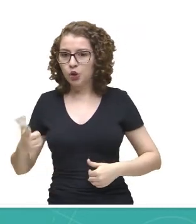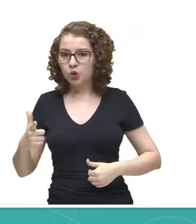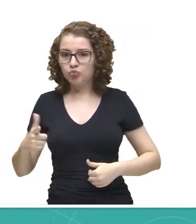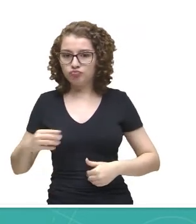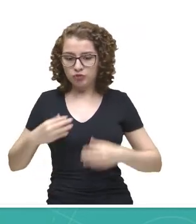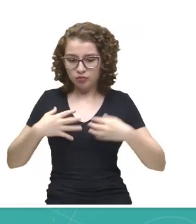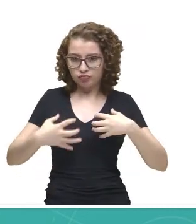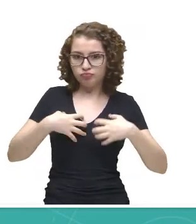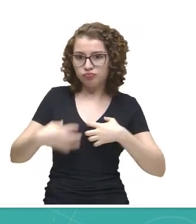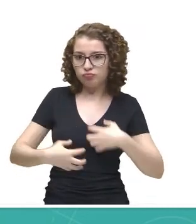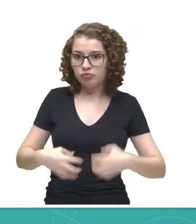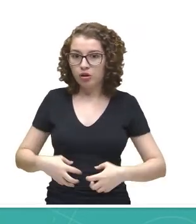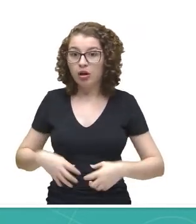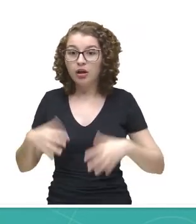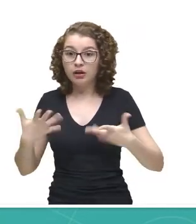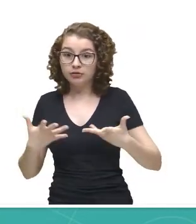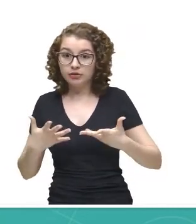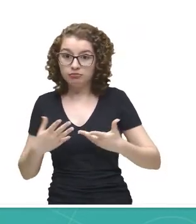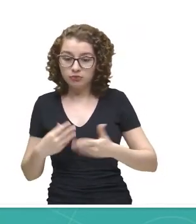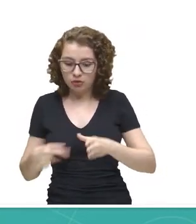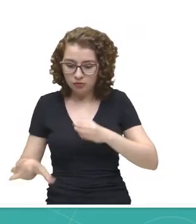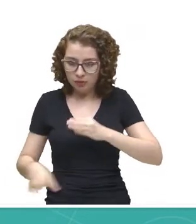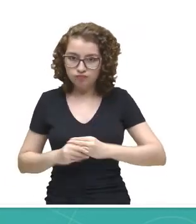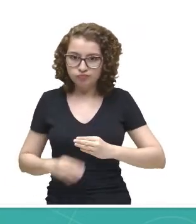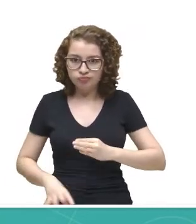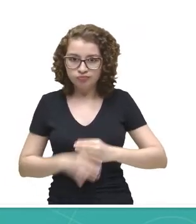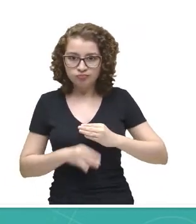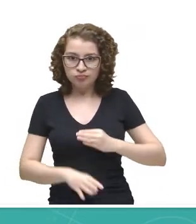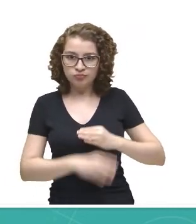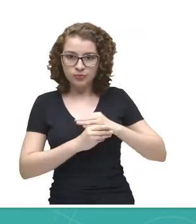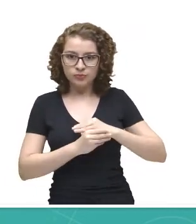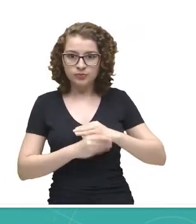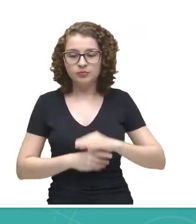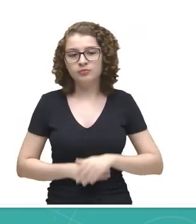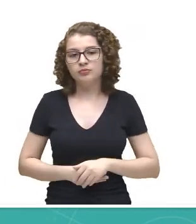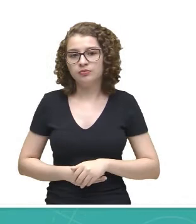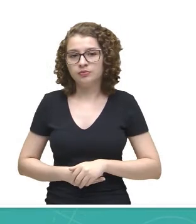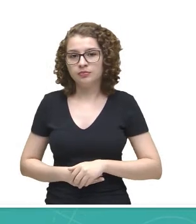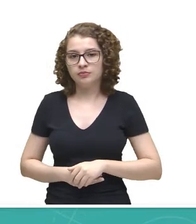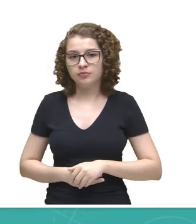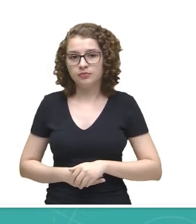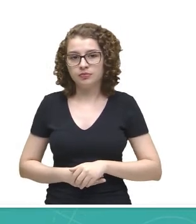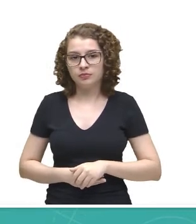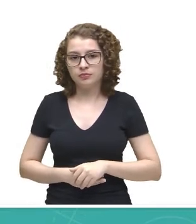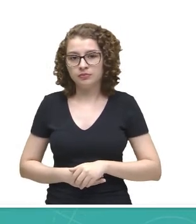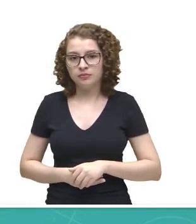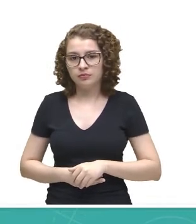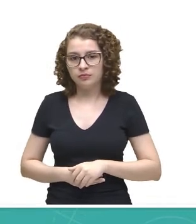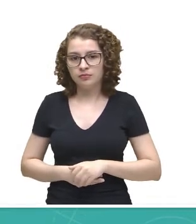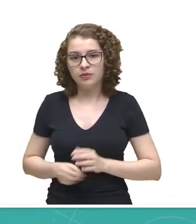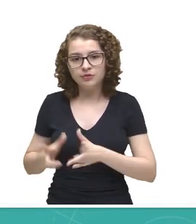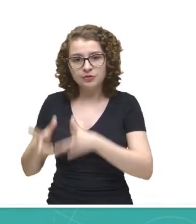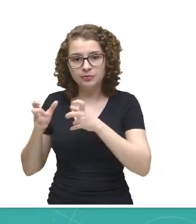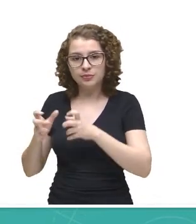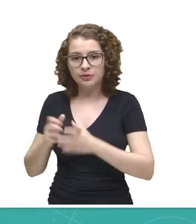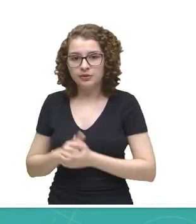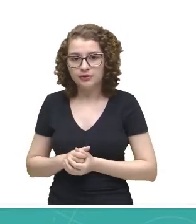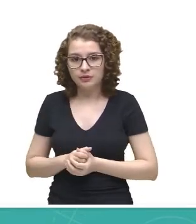pelo tecido conjuntivo frouxo. E aqui a gente observa as suas estruturas. A gente tem aqui o núcleo